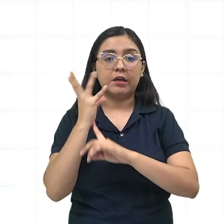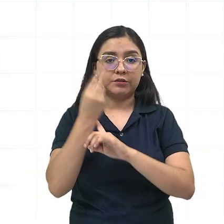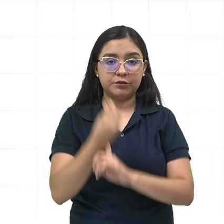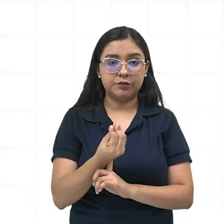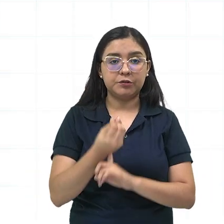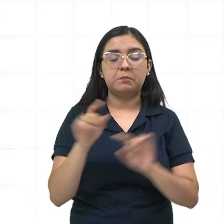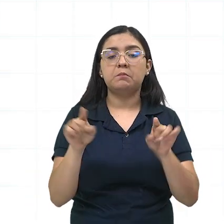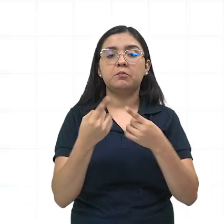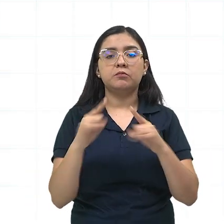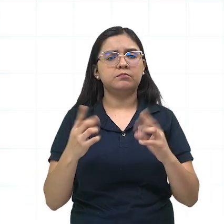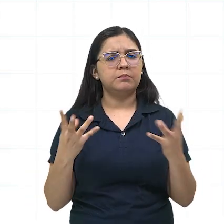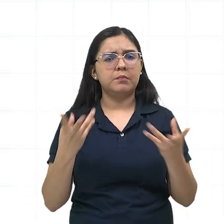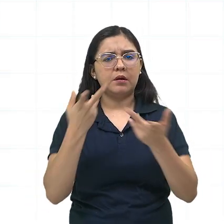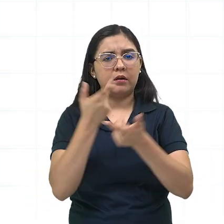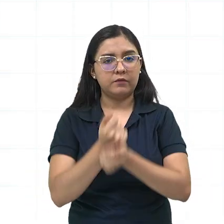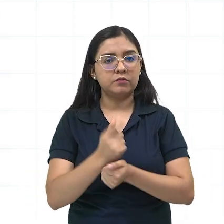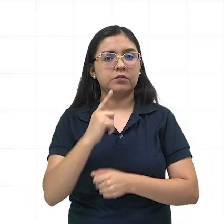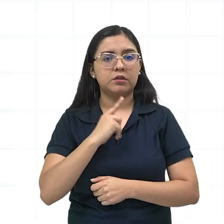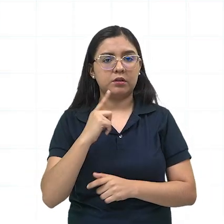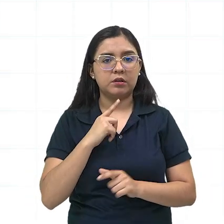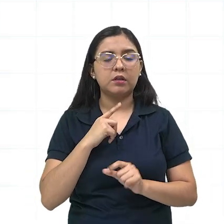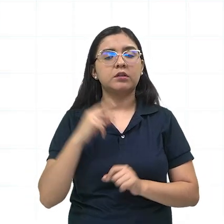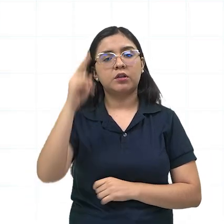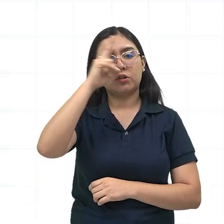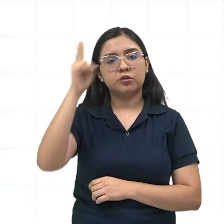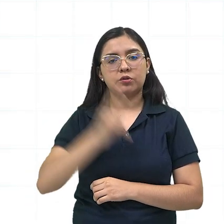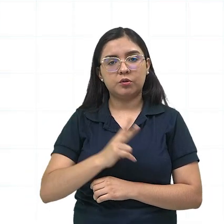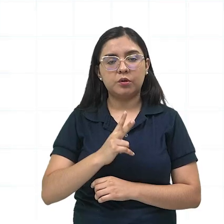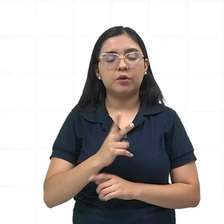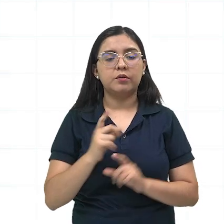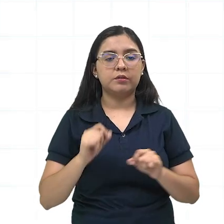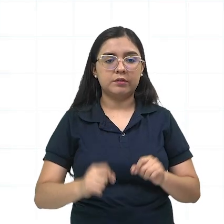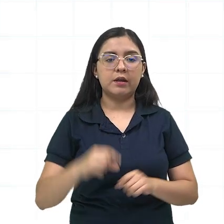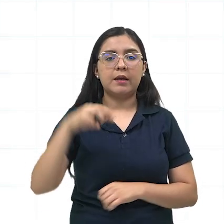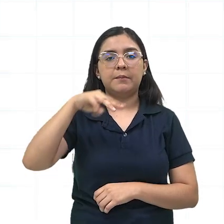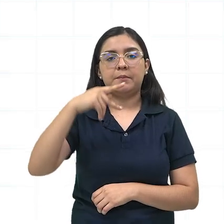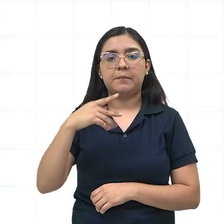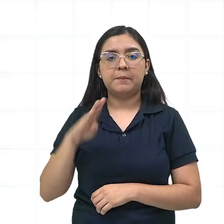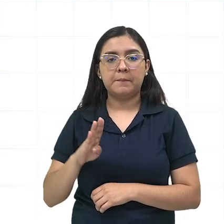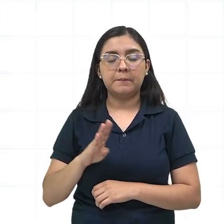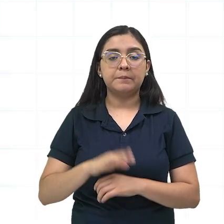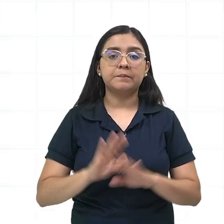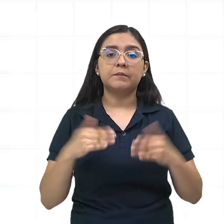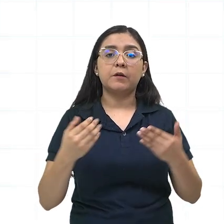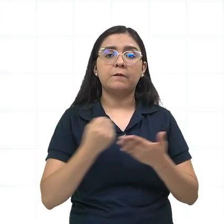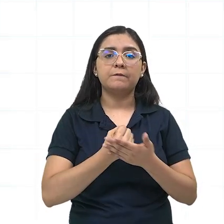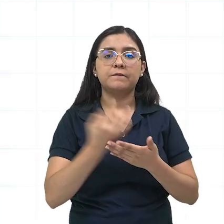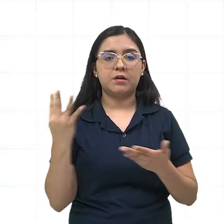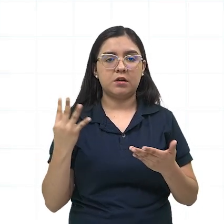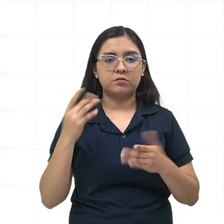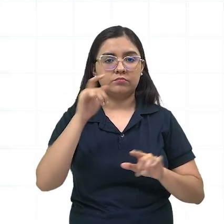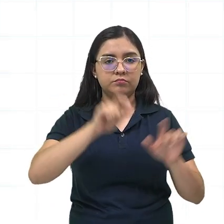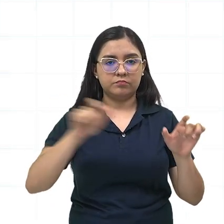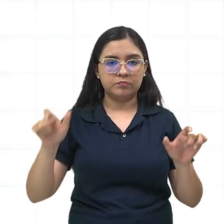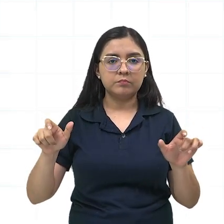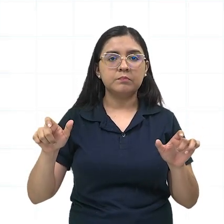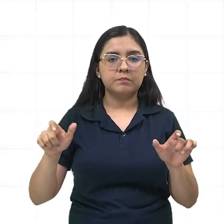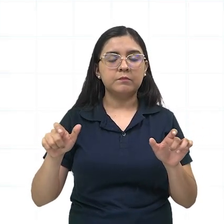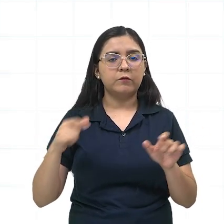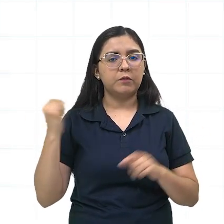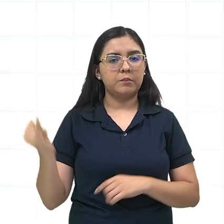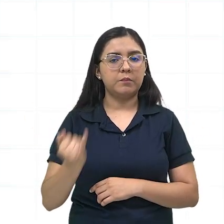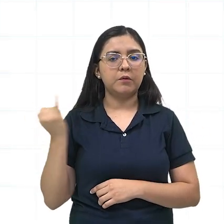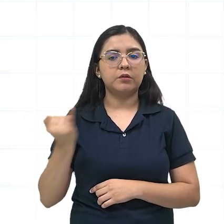outros músicos incríveis que nós temos na história da nossa música popular brasileira. Então são várias personalidades que